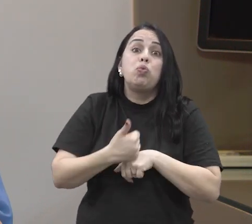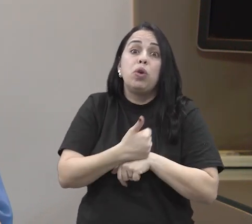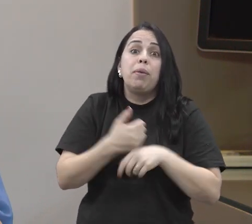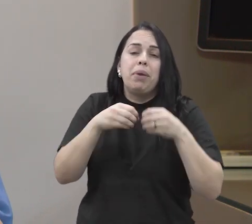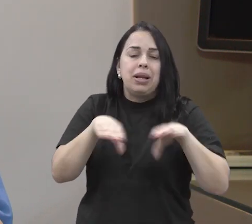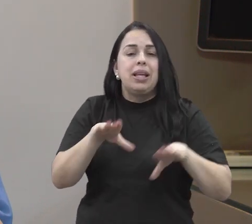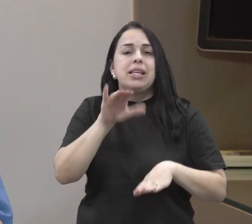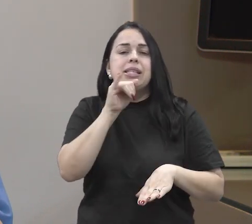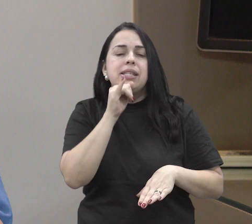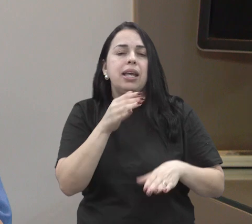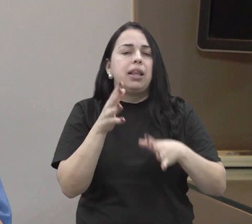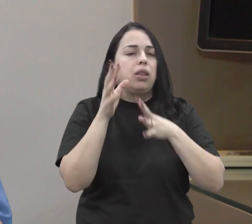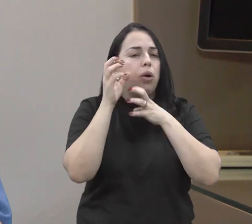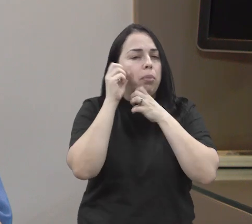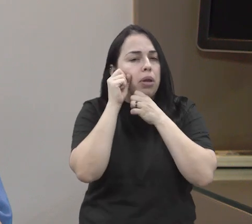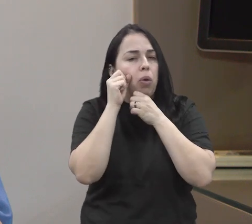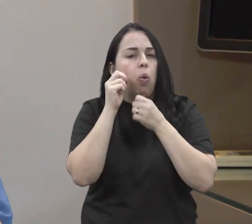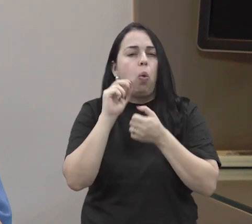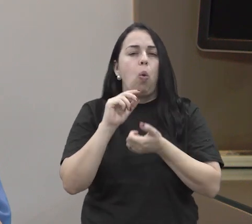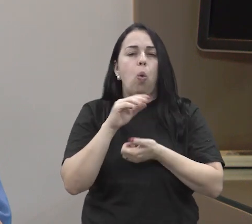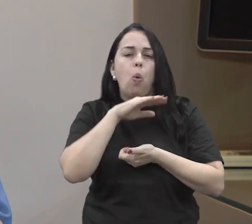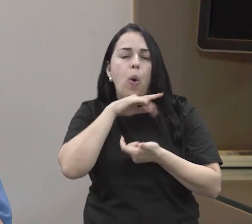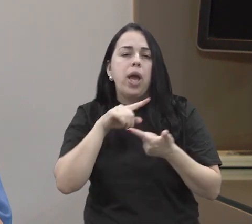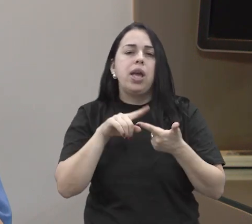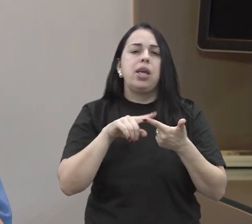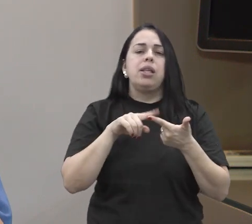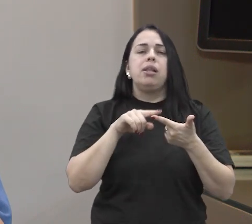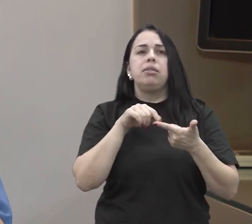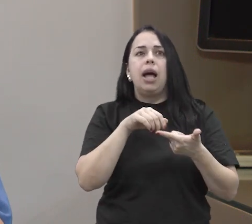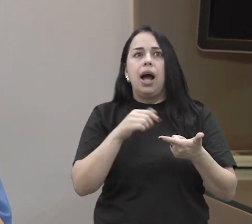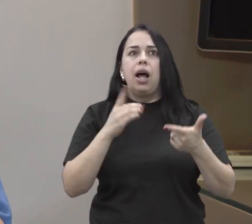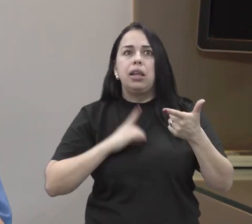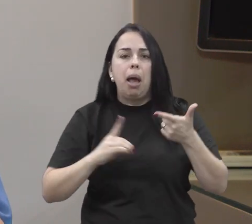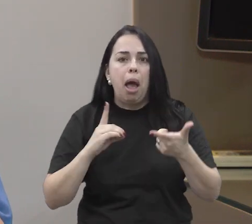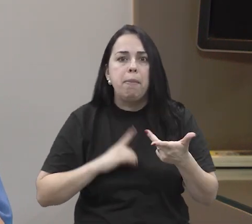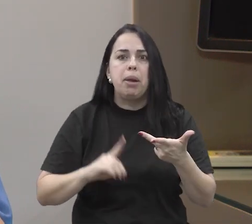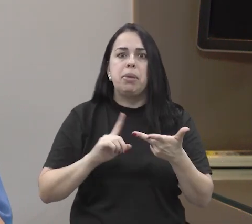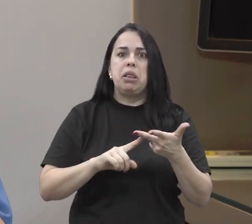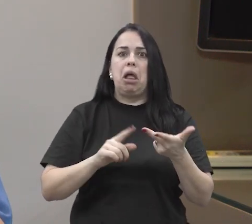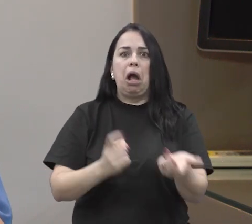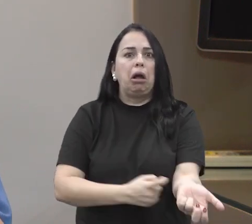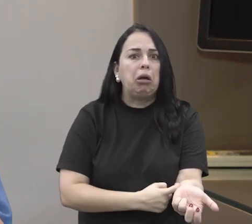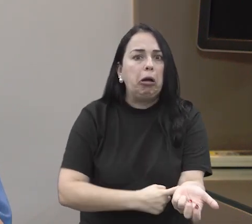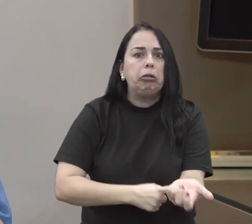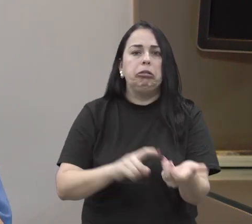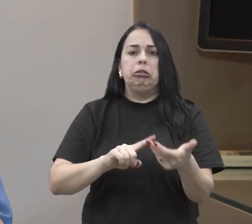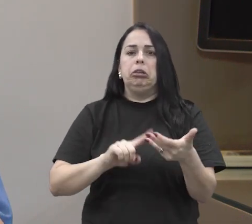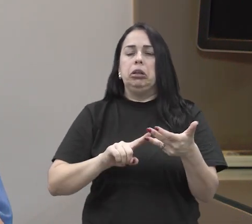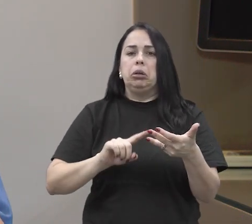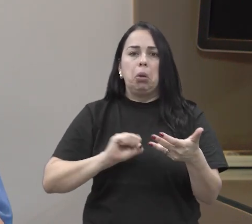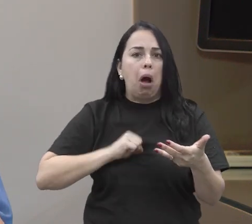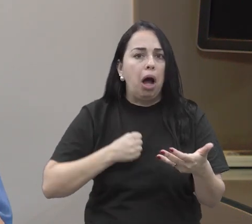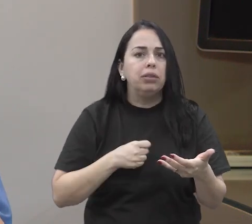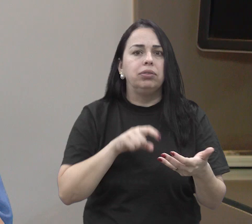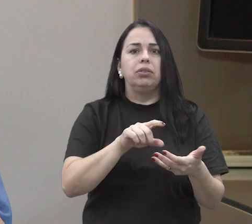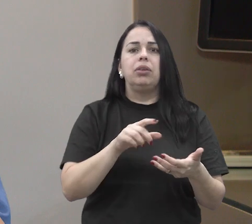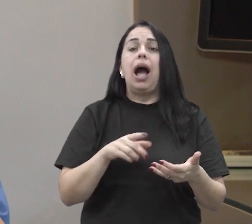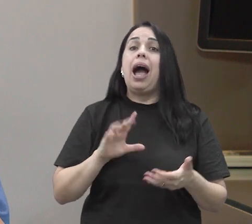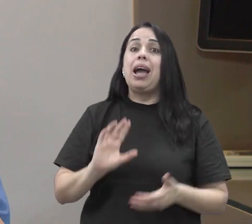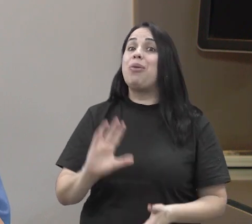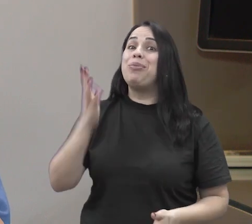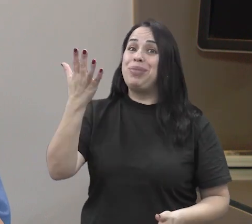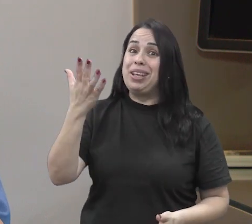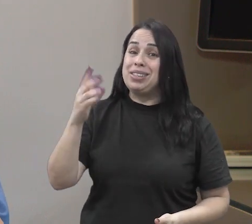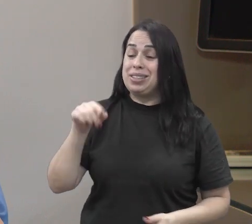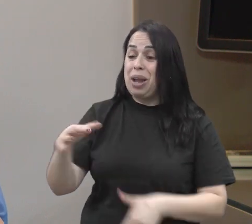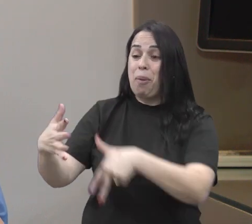né? Então, se ele não está dormindo bem, se ele está deprimido, se ele está muito ansioso, se ele está muito irritado, ele está muito nervoso, isso vai